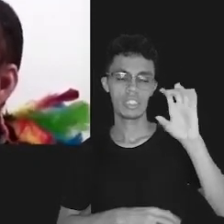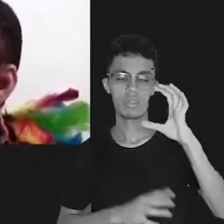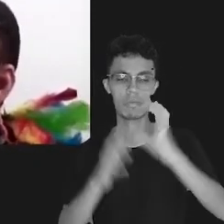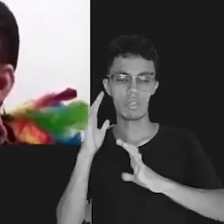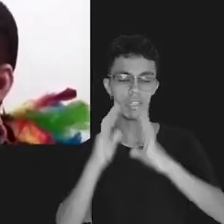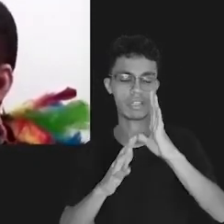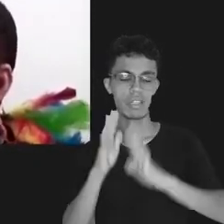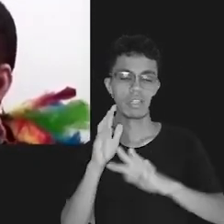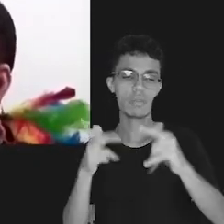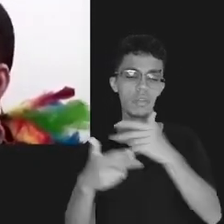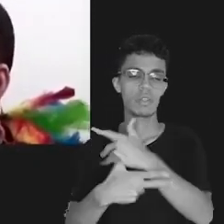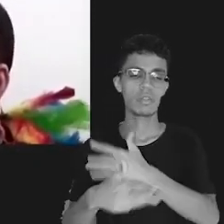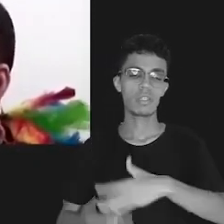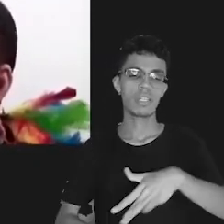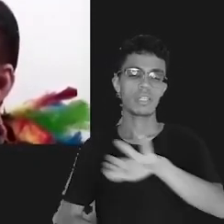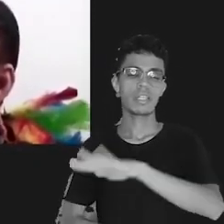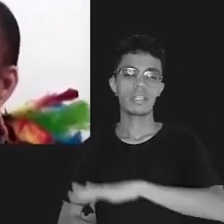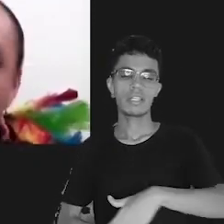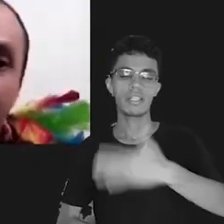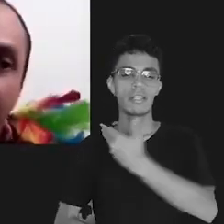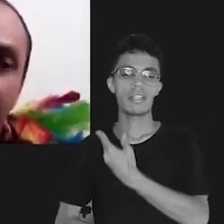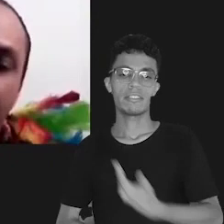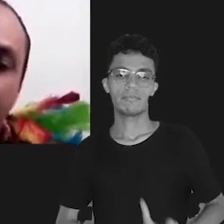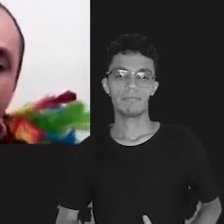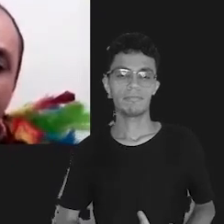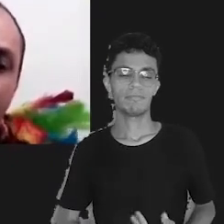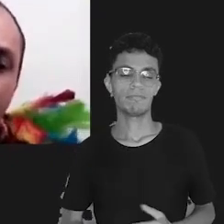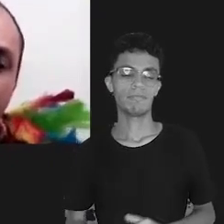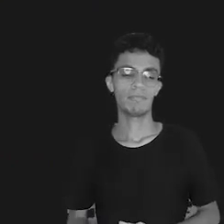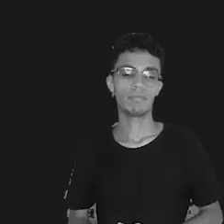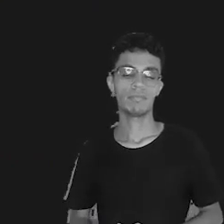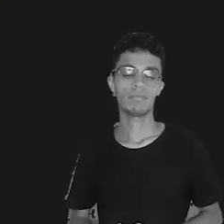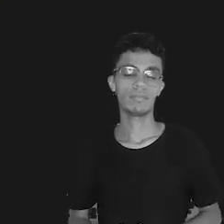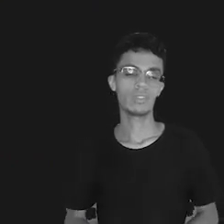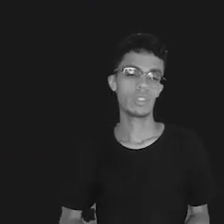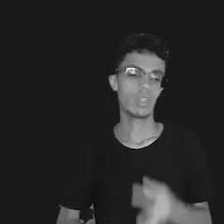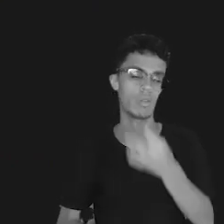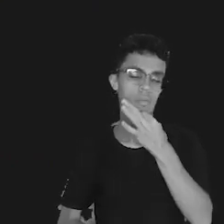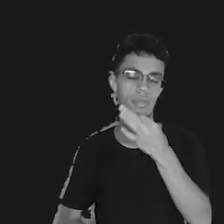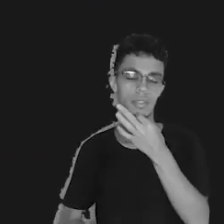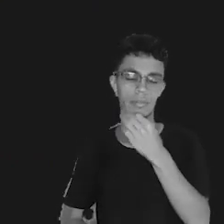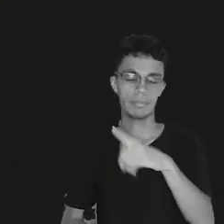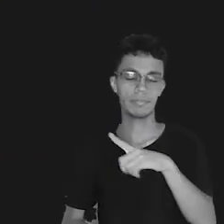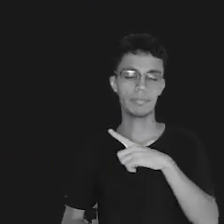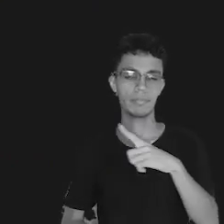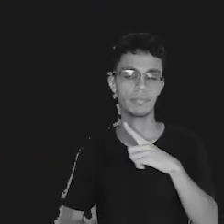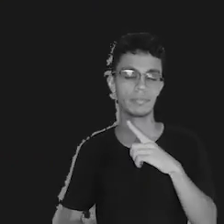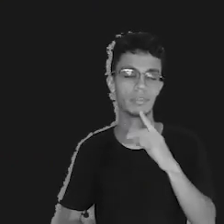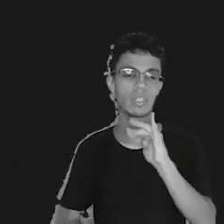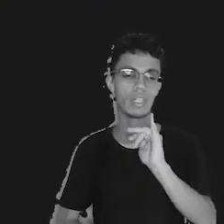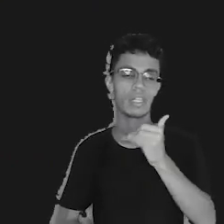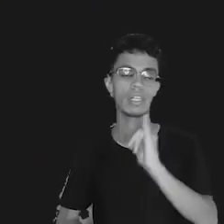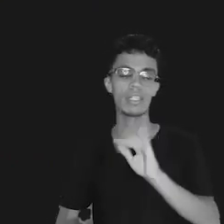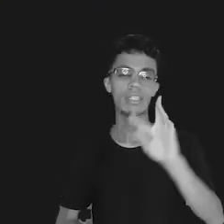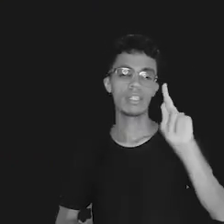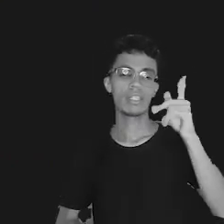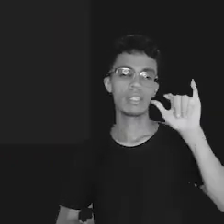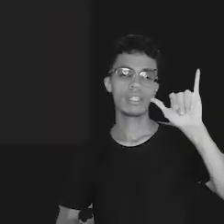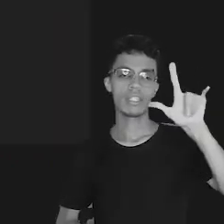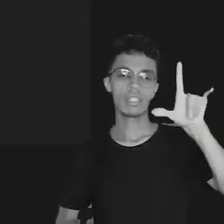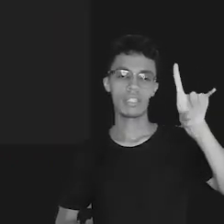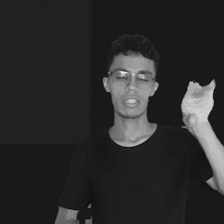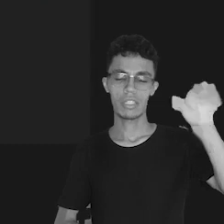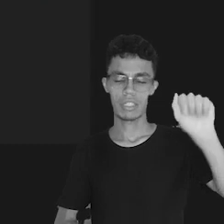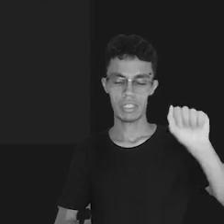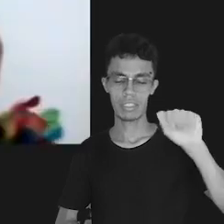a moral das ações das autoridades em cima daqueles que têm opiniões, assim. A narrativa da Hilda é muito rica, é